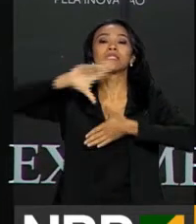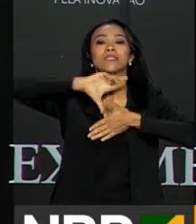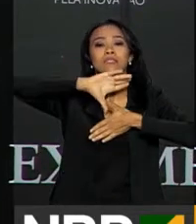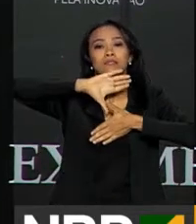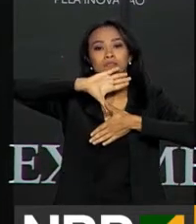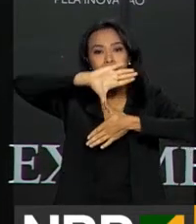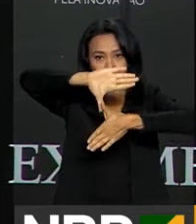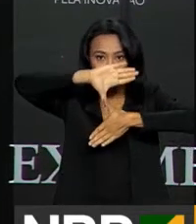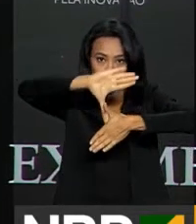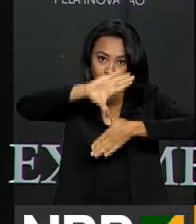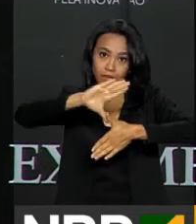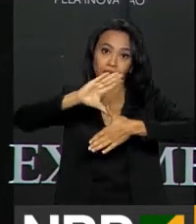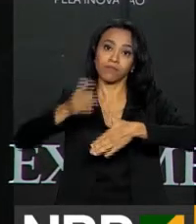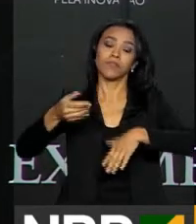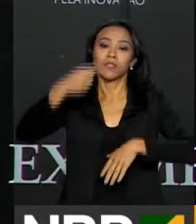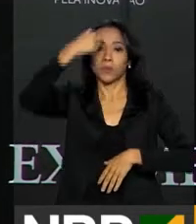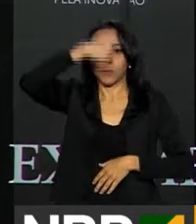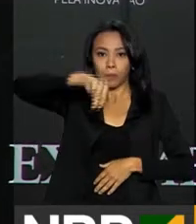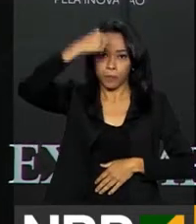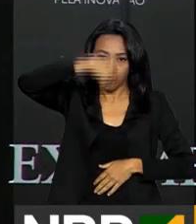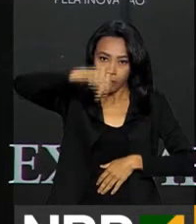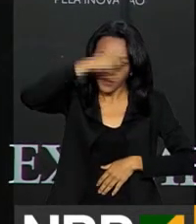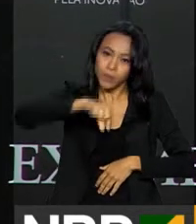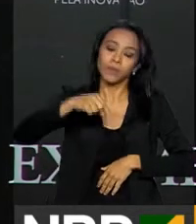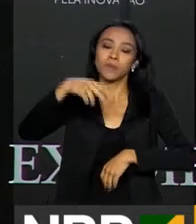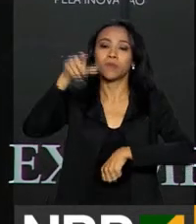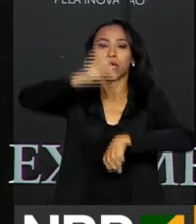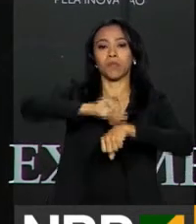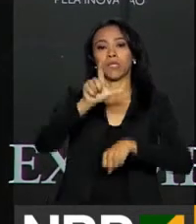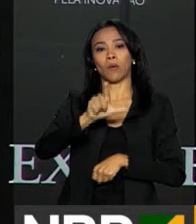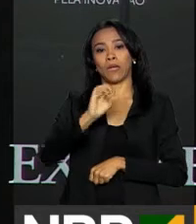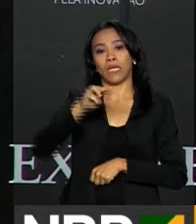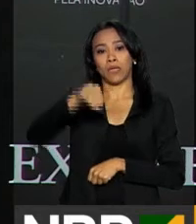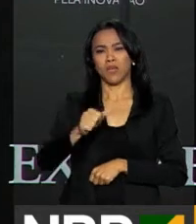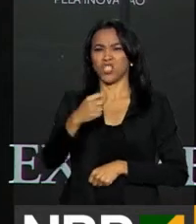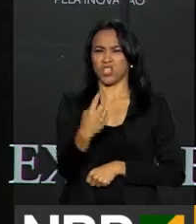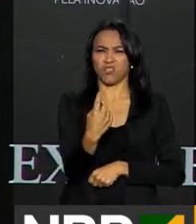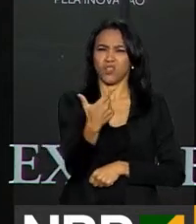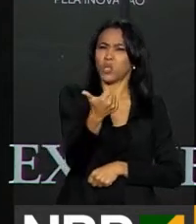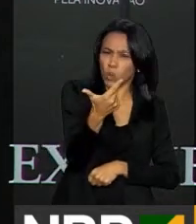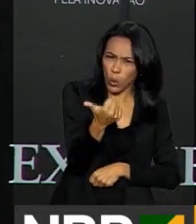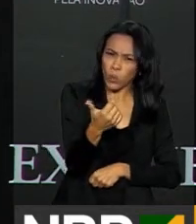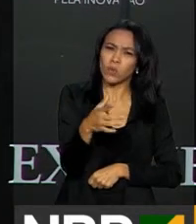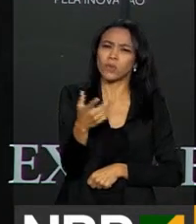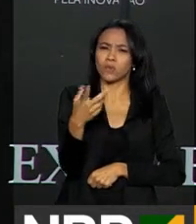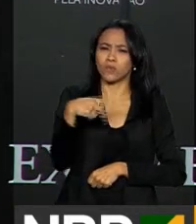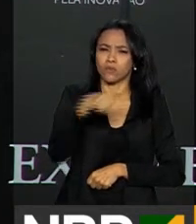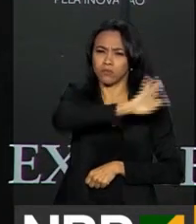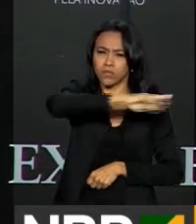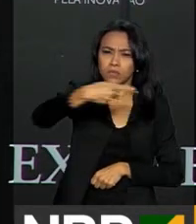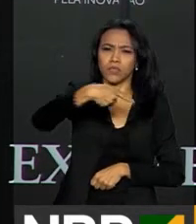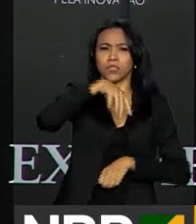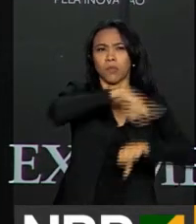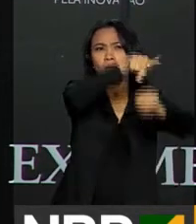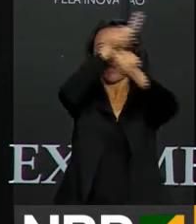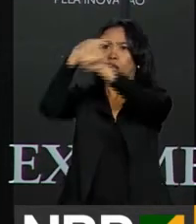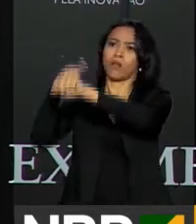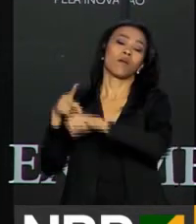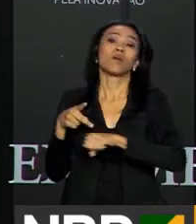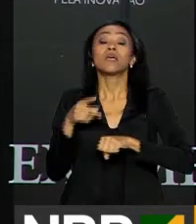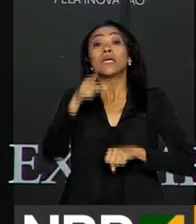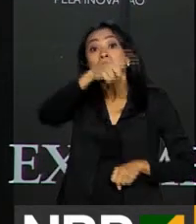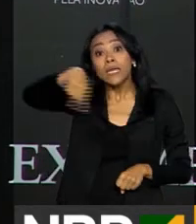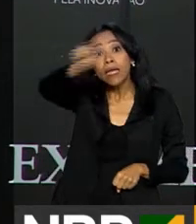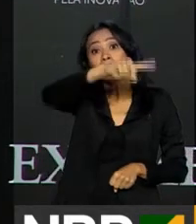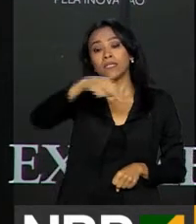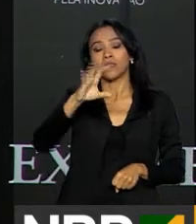cerca de 12, 13 chefes de Estado, e eu verifiquei, André, que a admiração